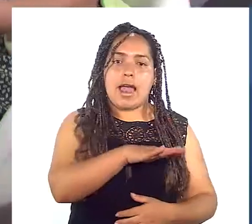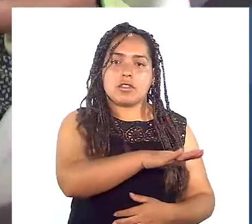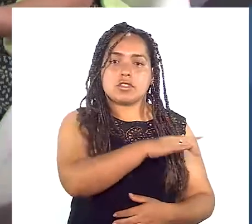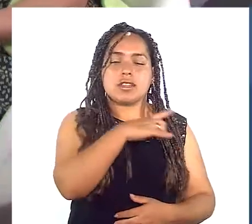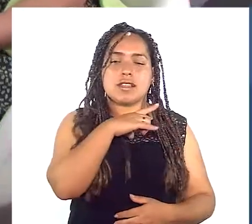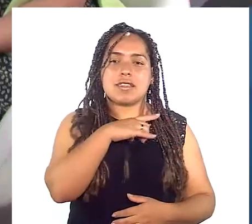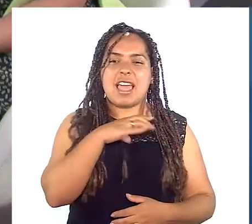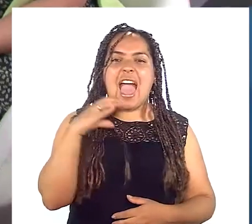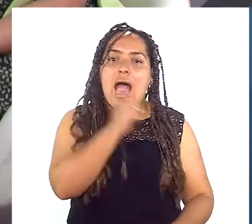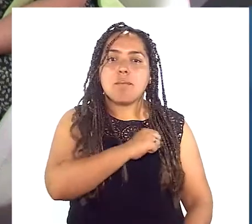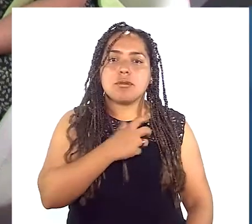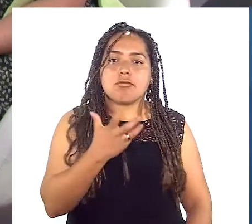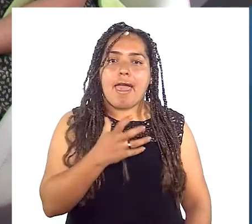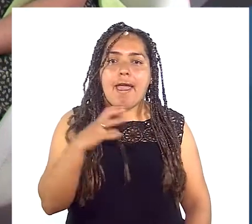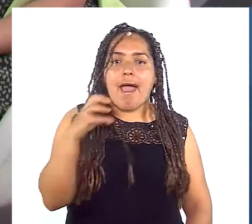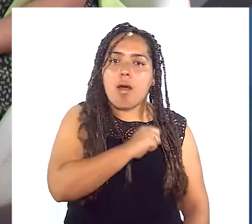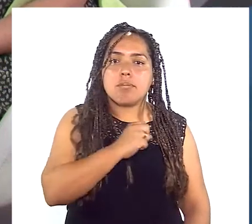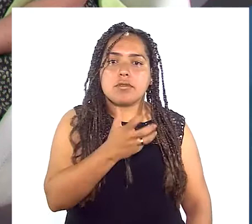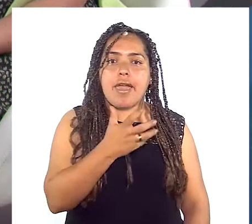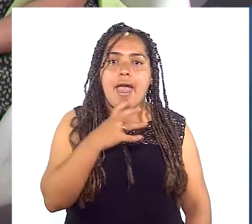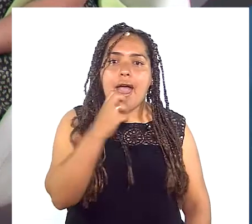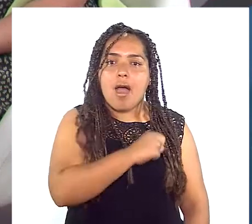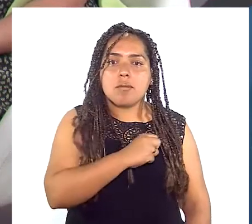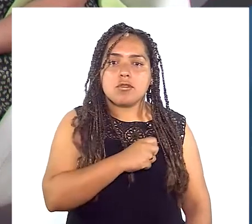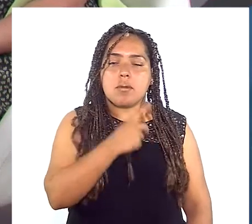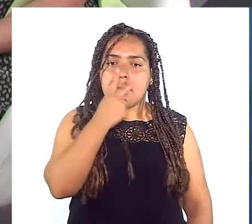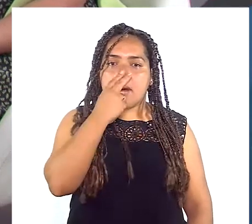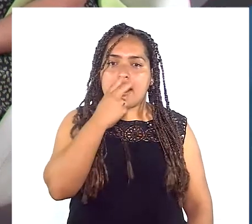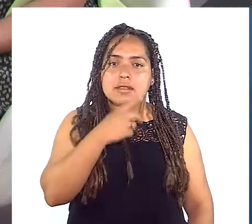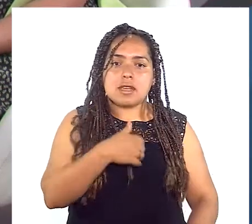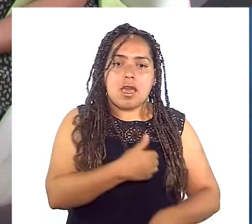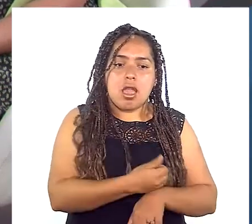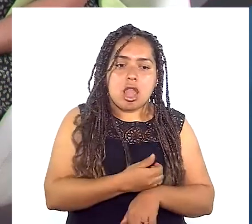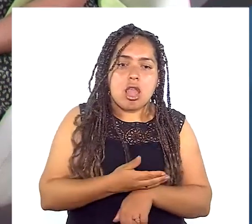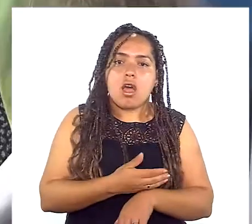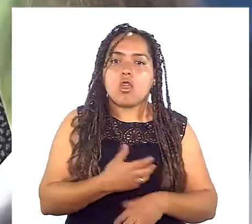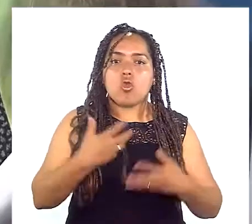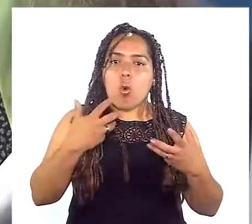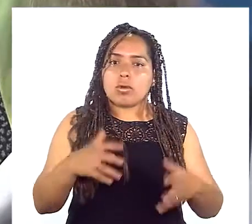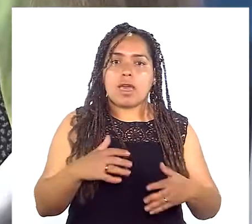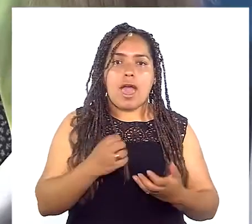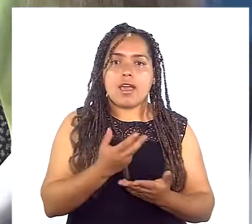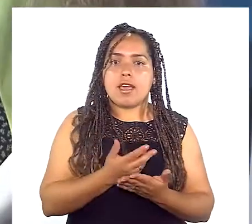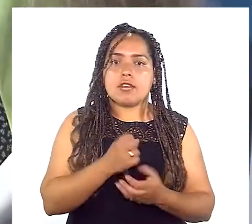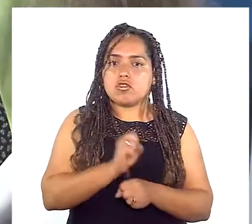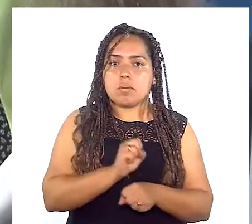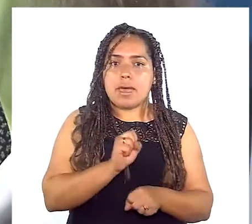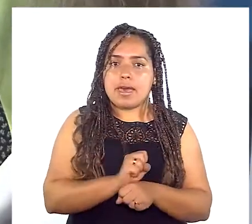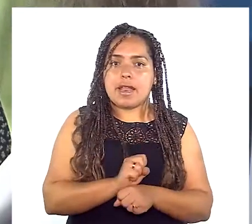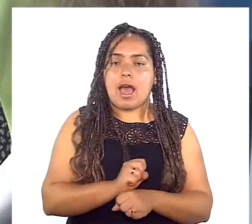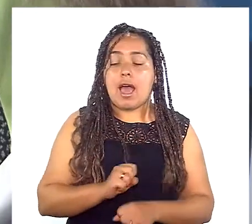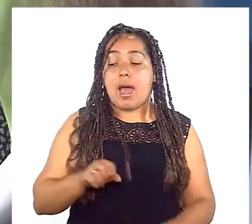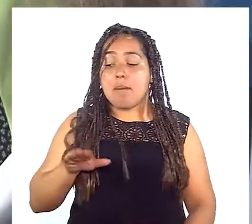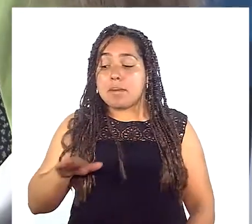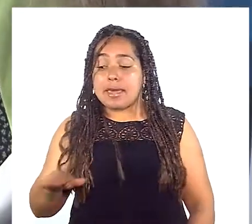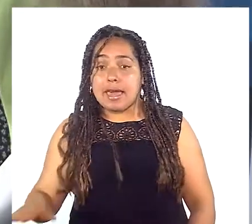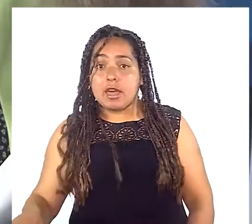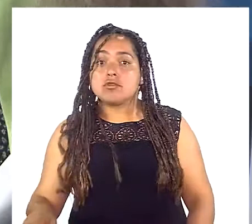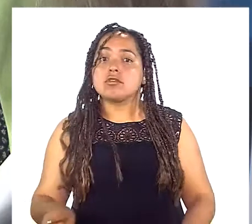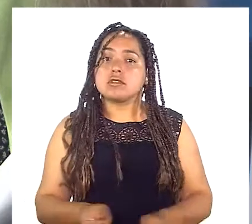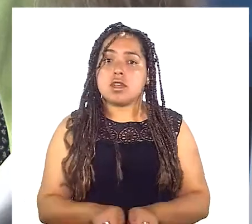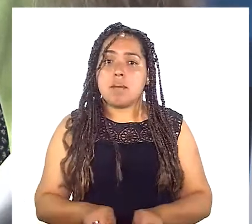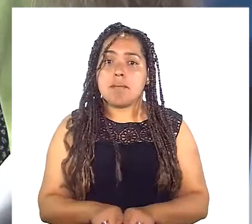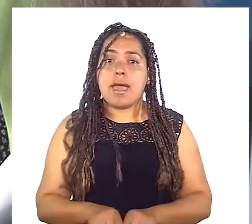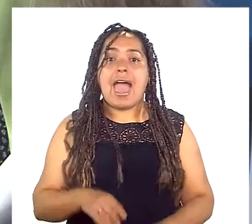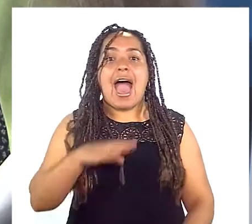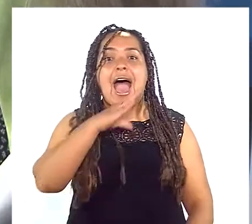falou desse imediatismo, né? Essa geração Isso. é definitivamente super imediatista. Não só os pequenininhos, como, imagina,